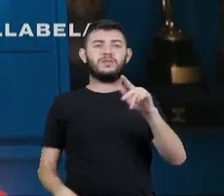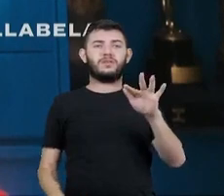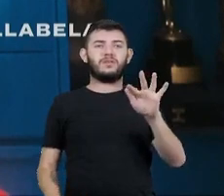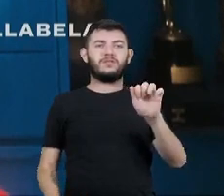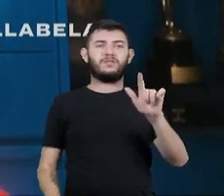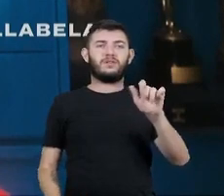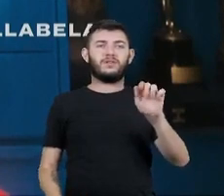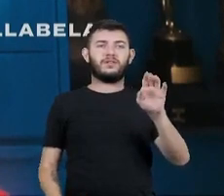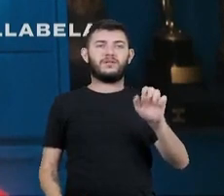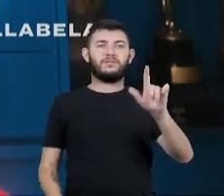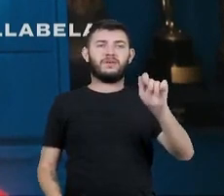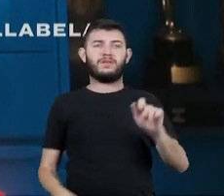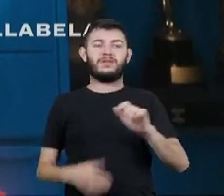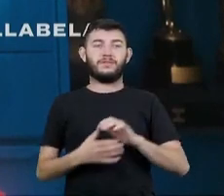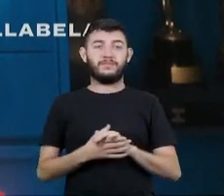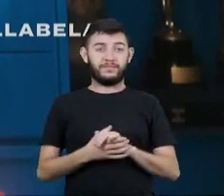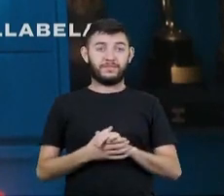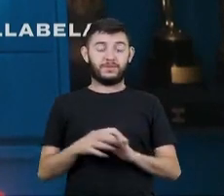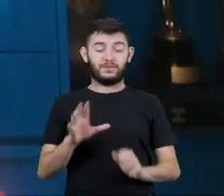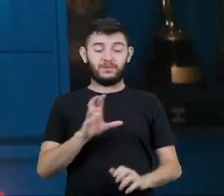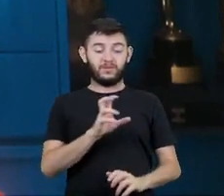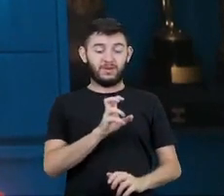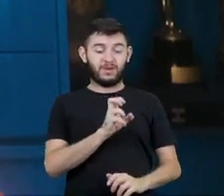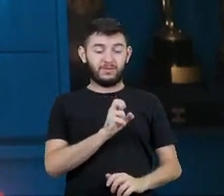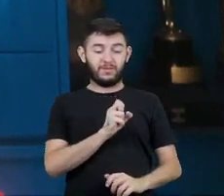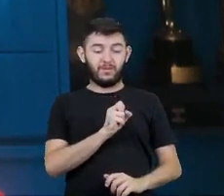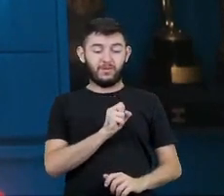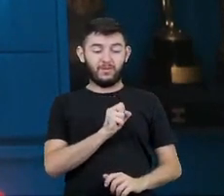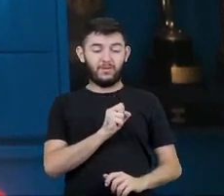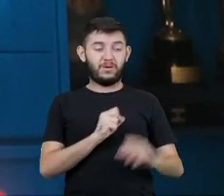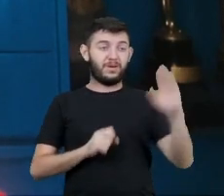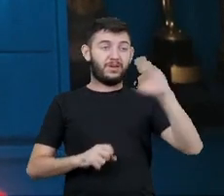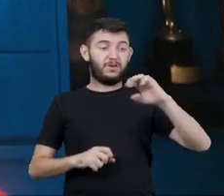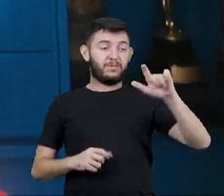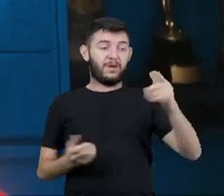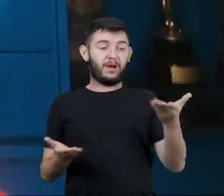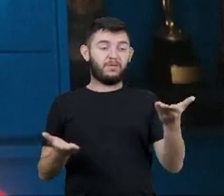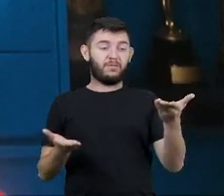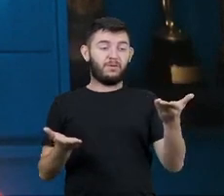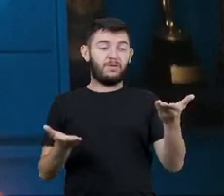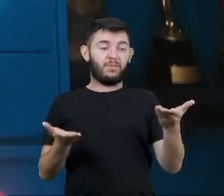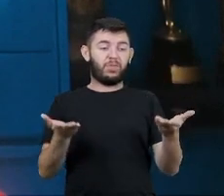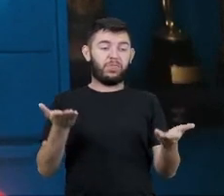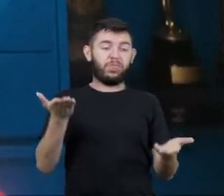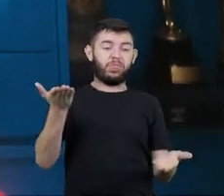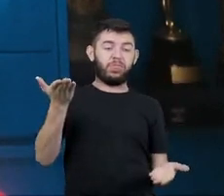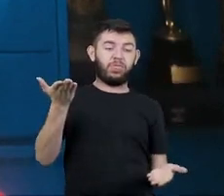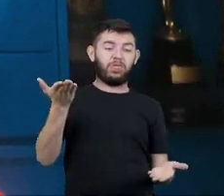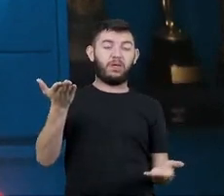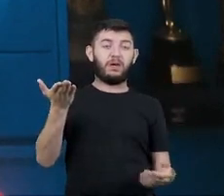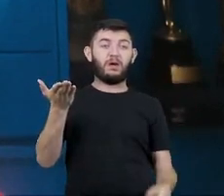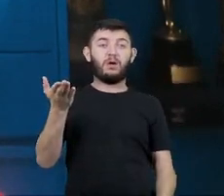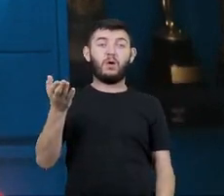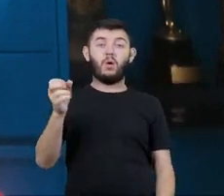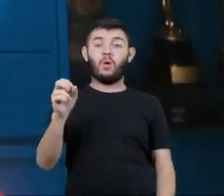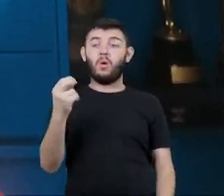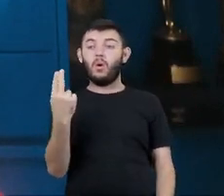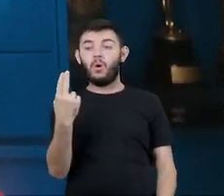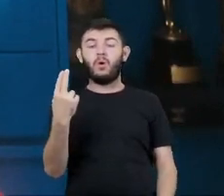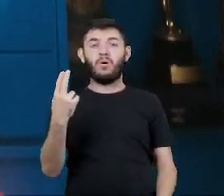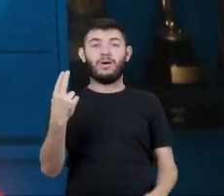balança, enquanto existir pureza no olhar de uma criança, enquanto houver um abraço, há de